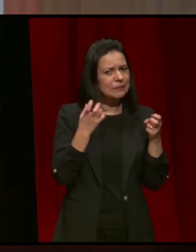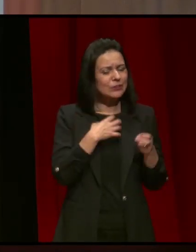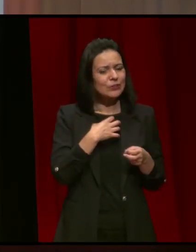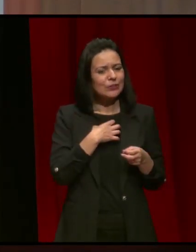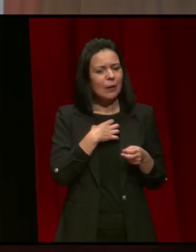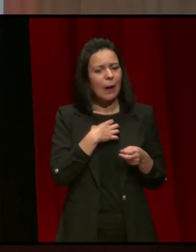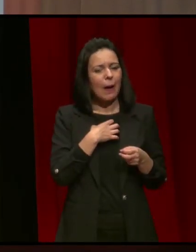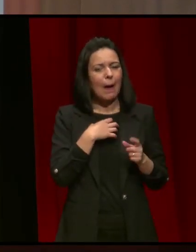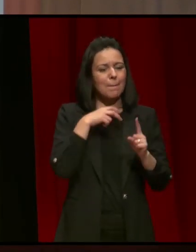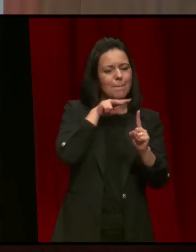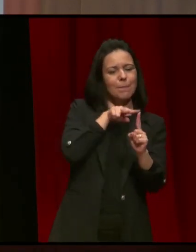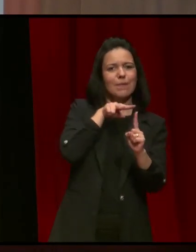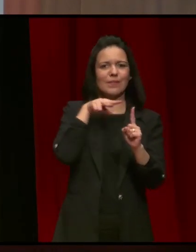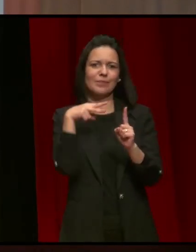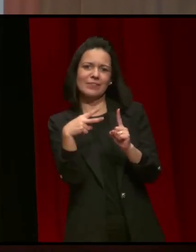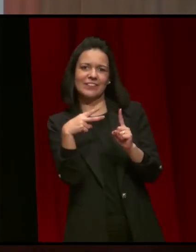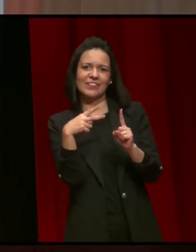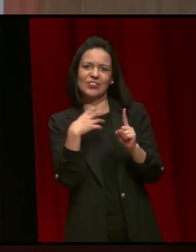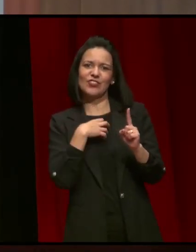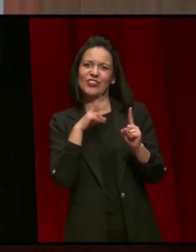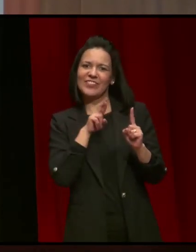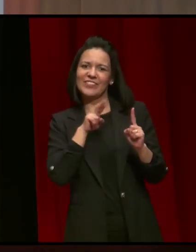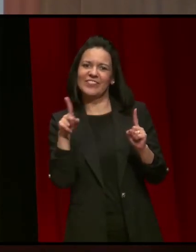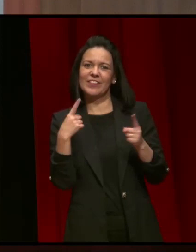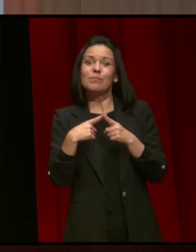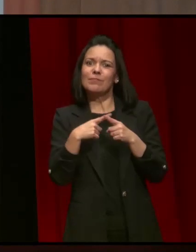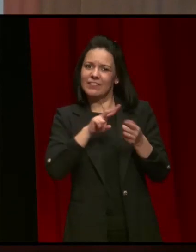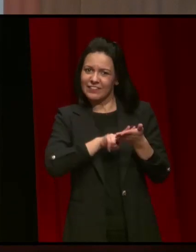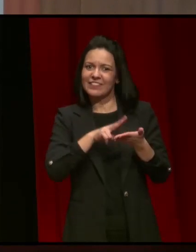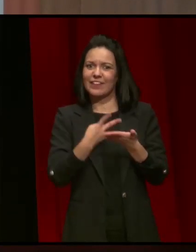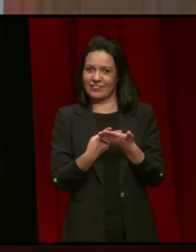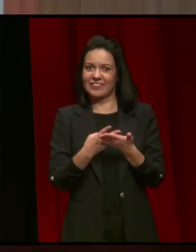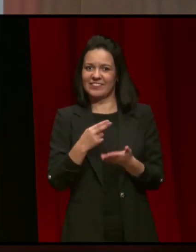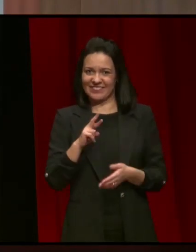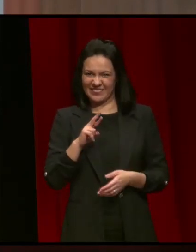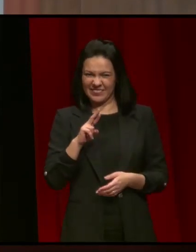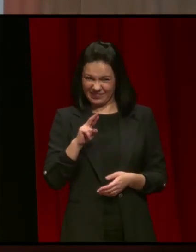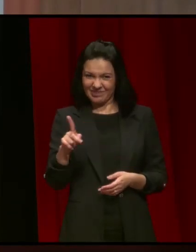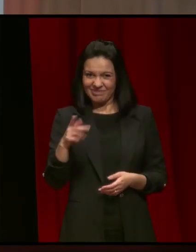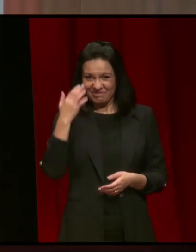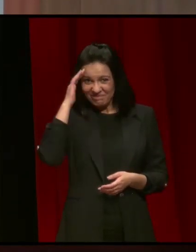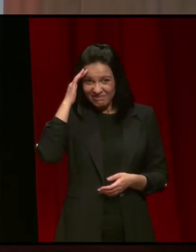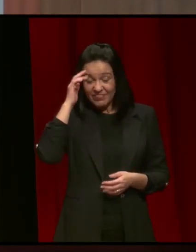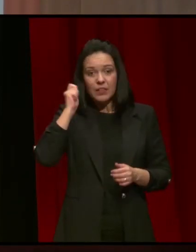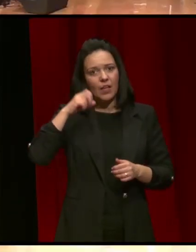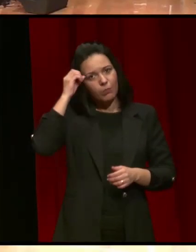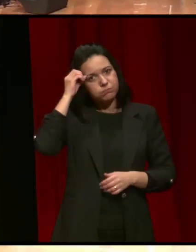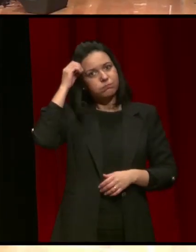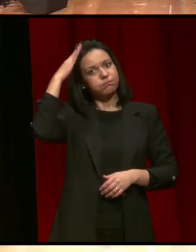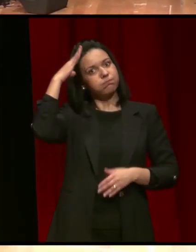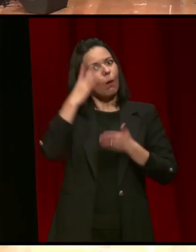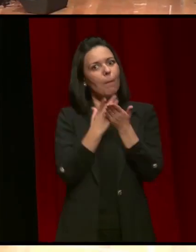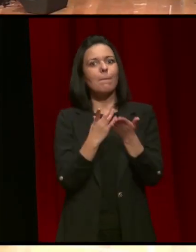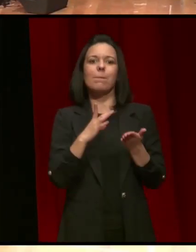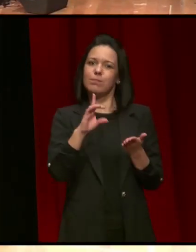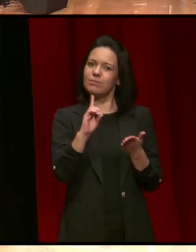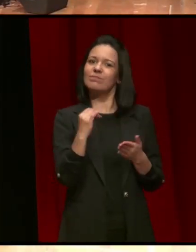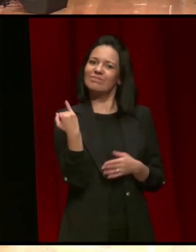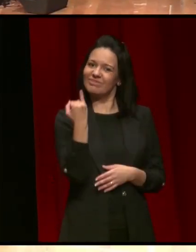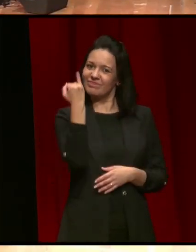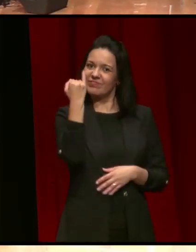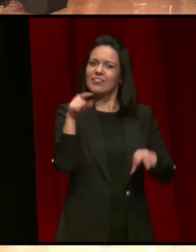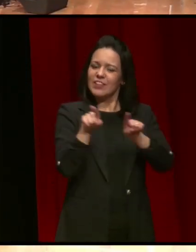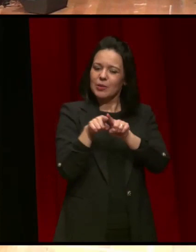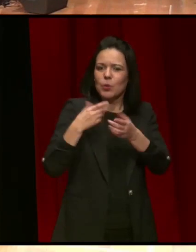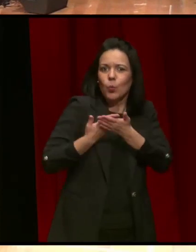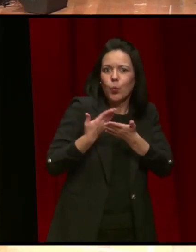outro ângulo esse mesmo versículo, porque tem outras traduções, você está entendendo? Isso enriquece a leitura bíblica e, consequentemente, o seu